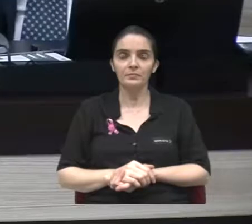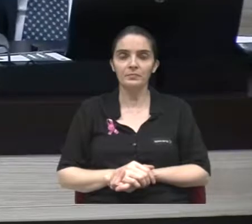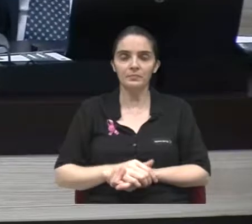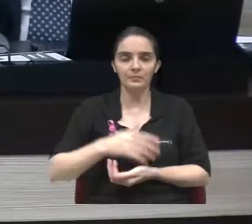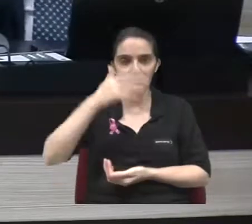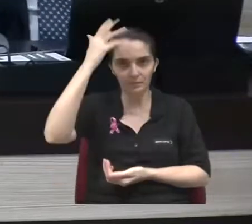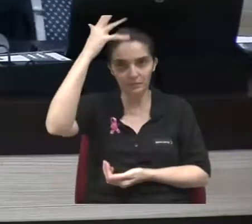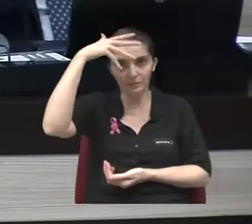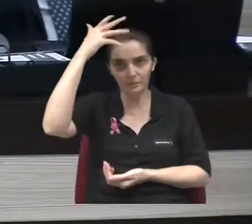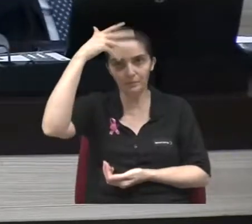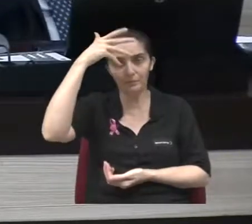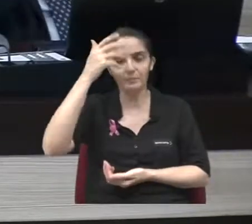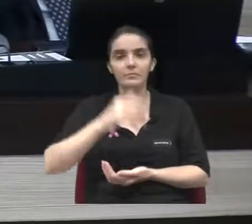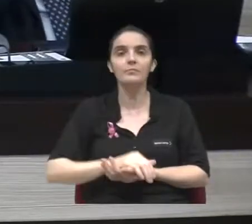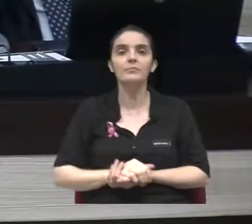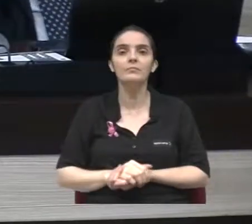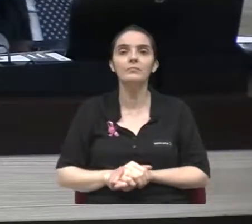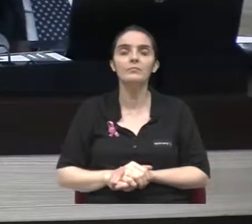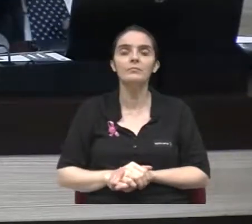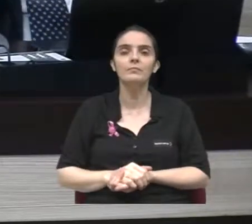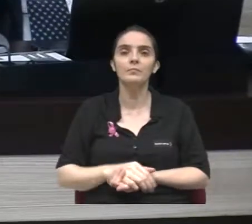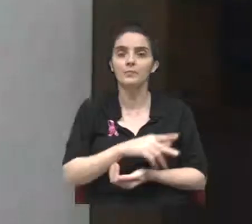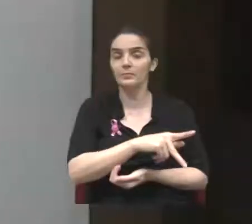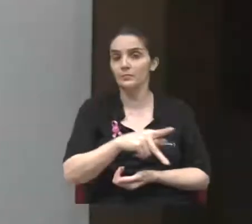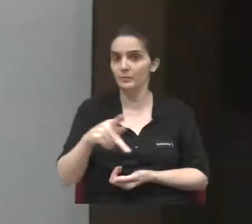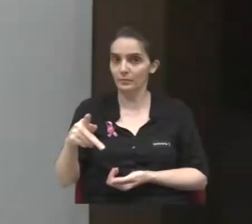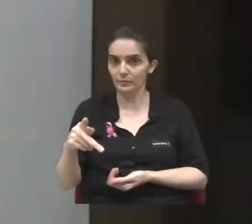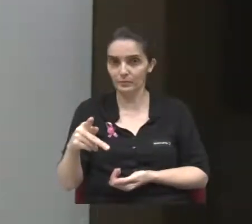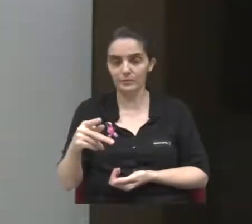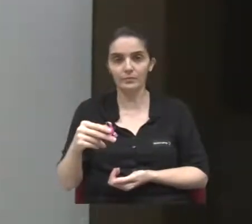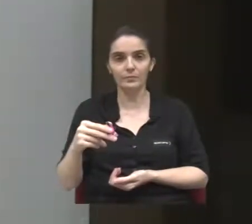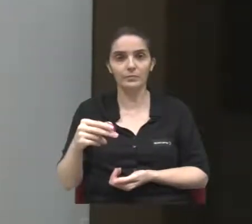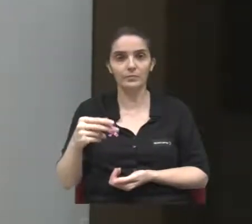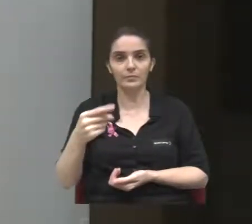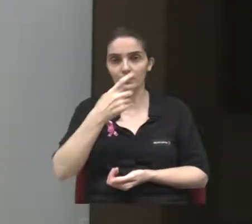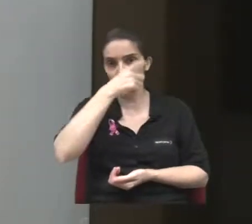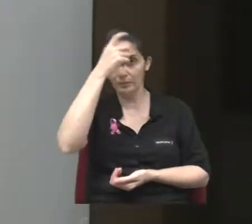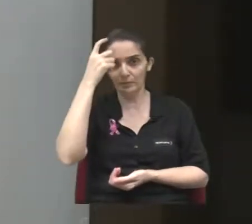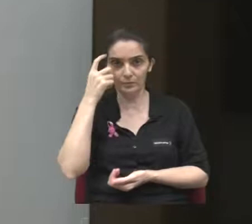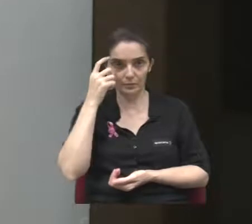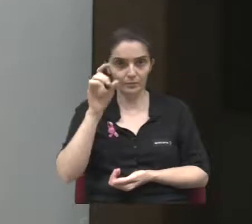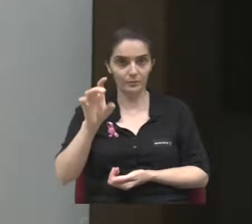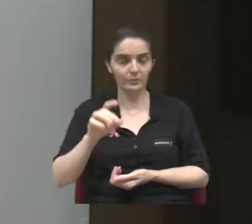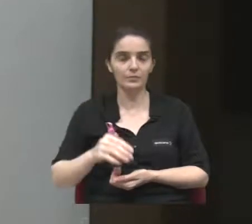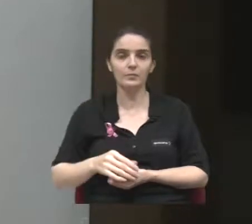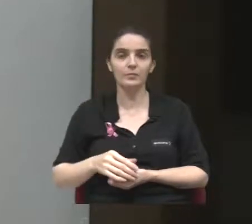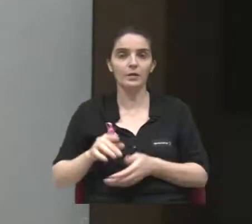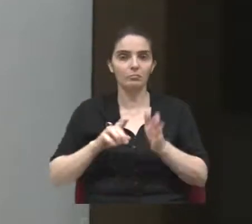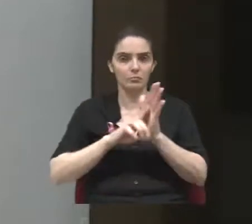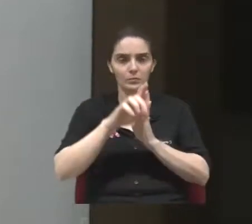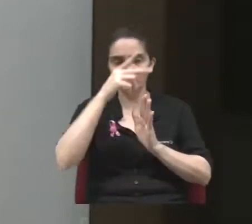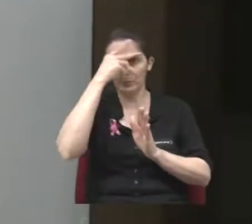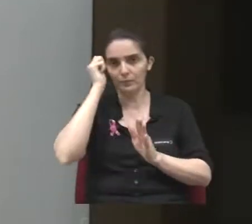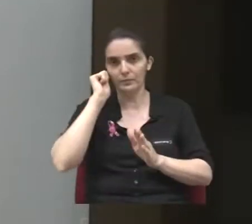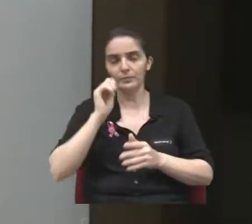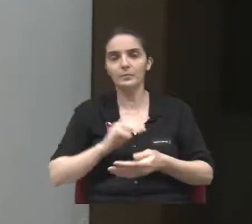Senhor presidente, o vereador Wagner traz um assunto já